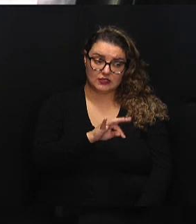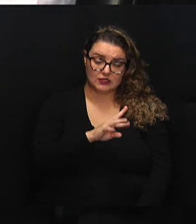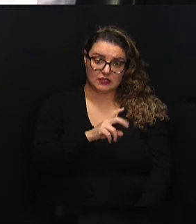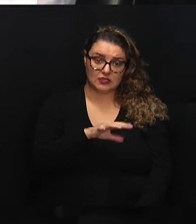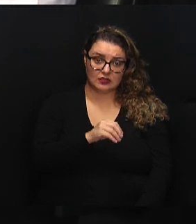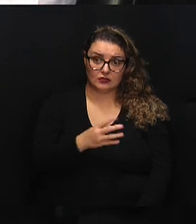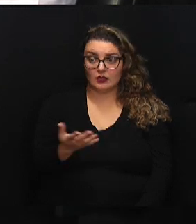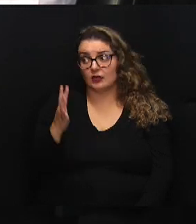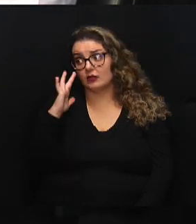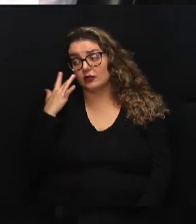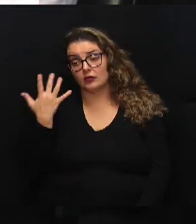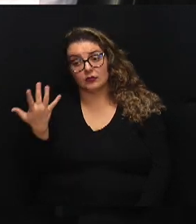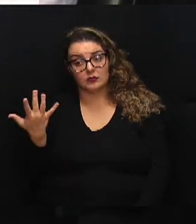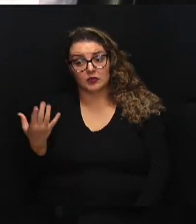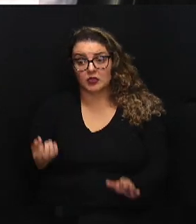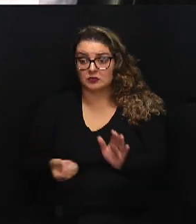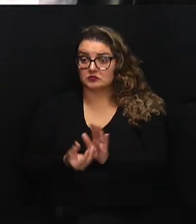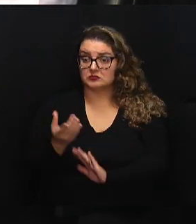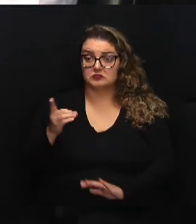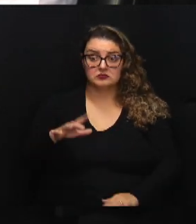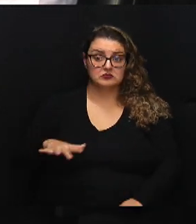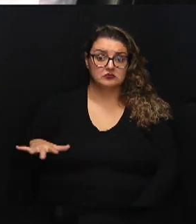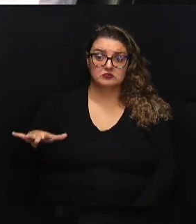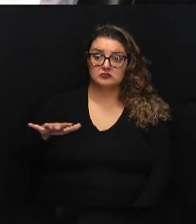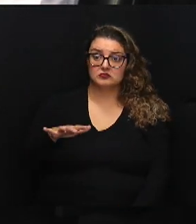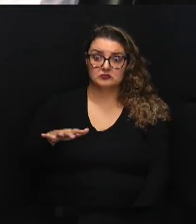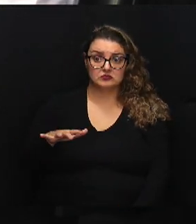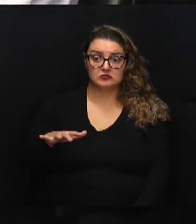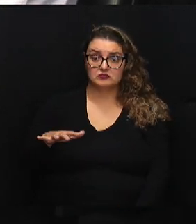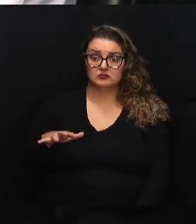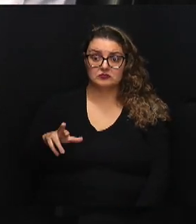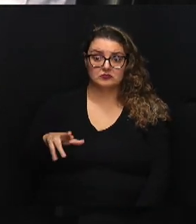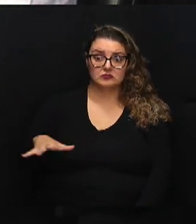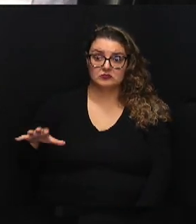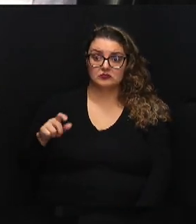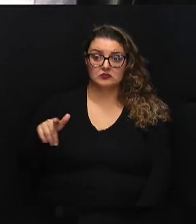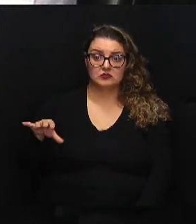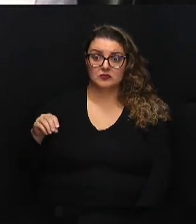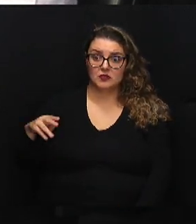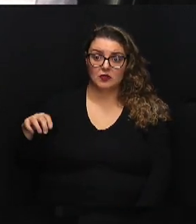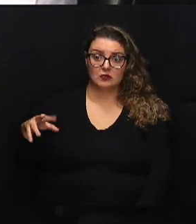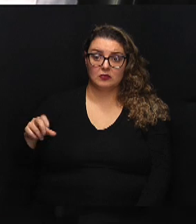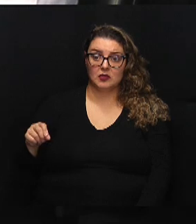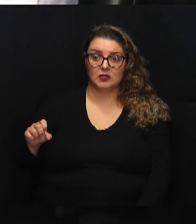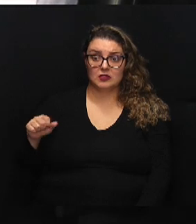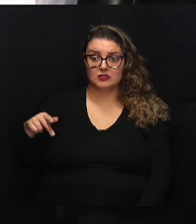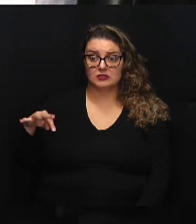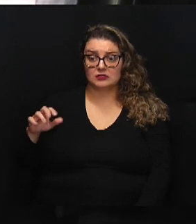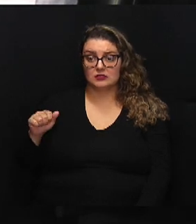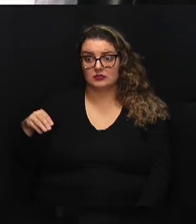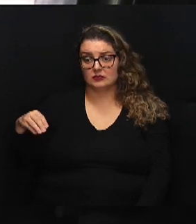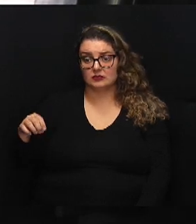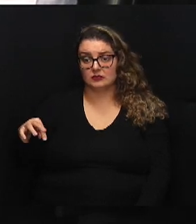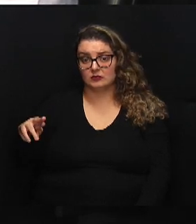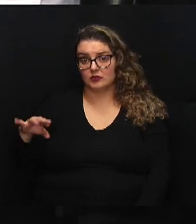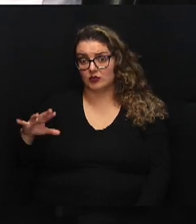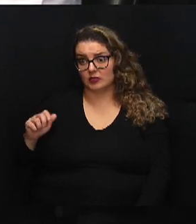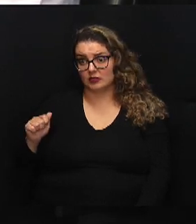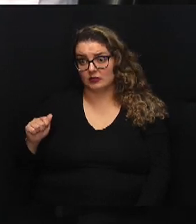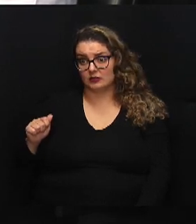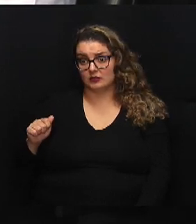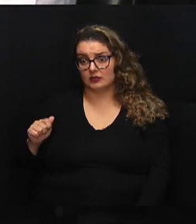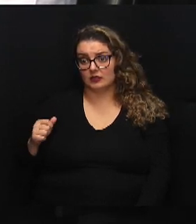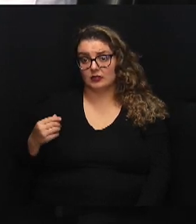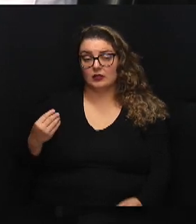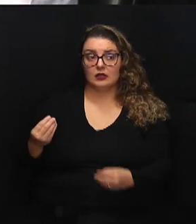sei a possibilidade de surgir um distrito nessa região do São Marcos e Santa Mônica, mesmo porque, como é que você vai fazer?